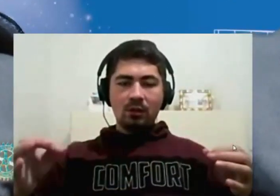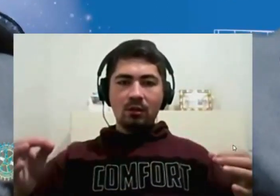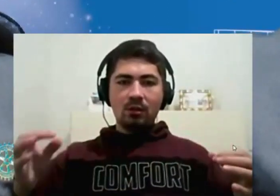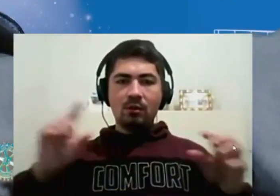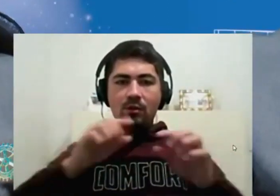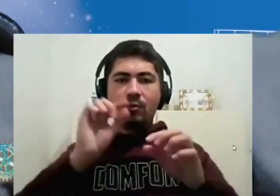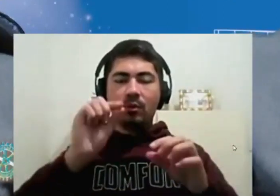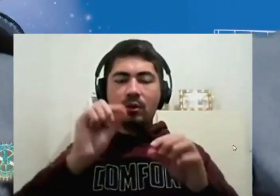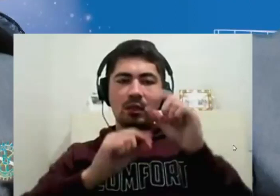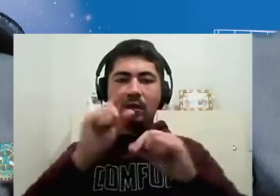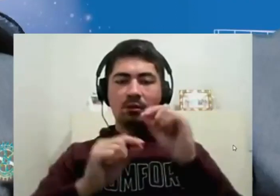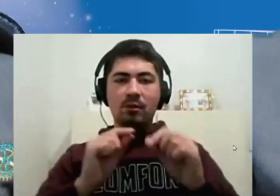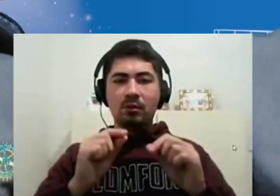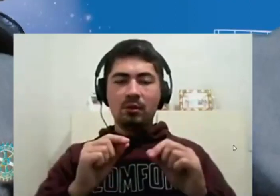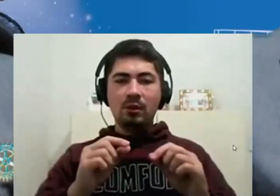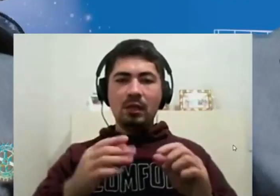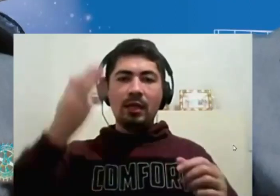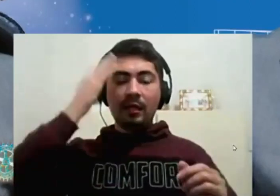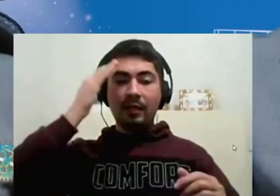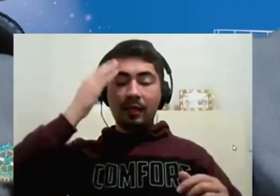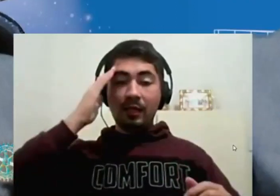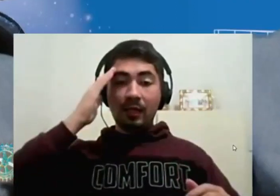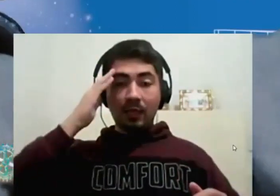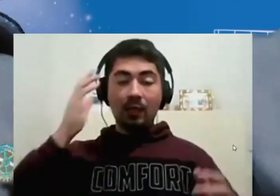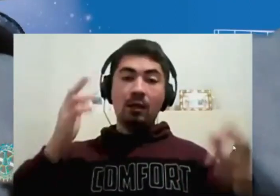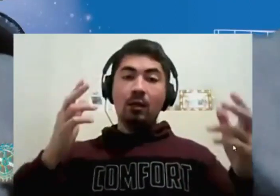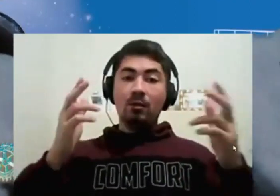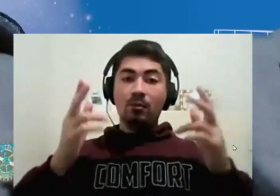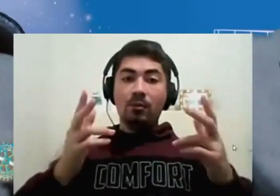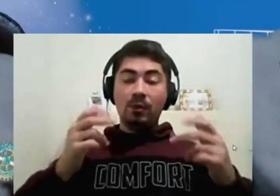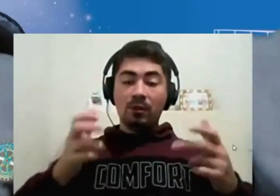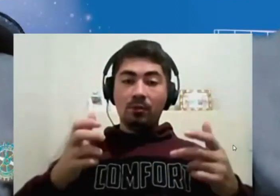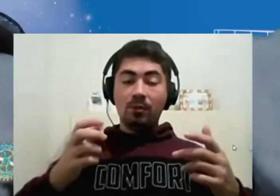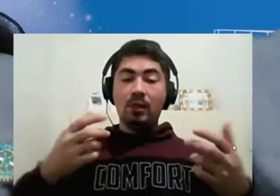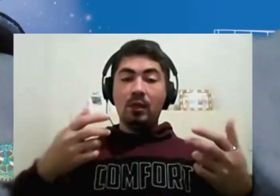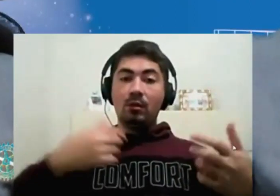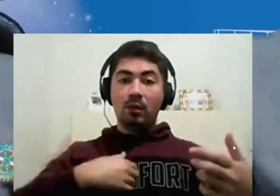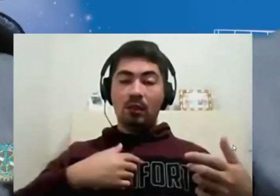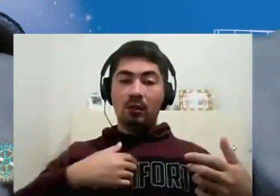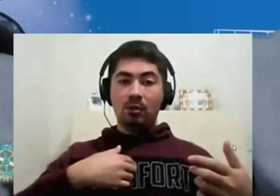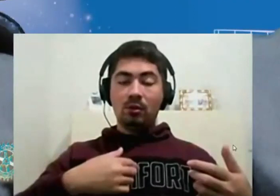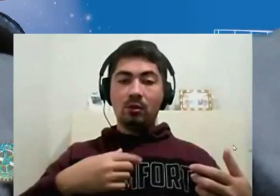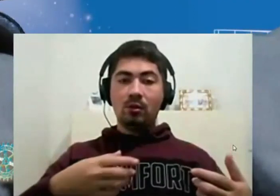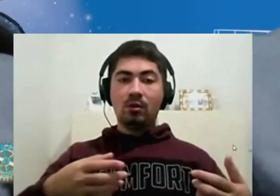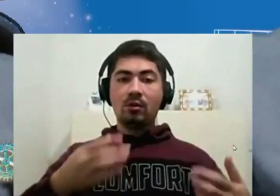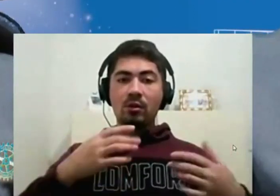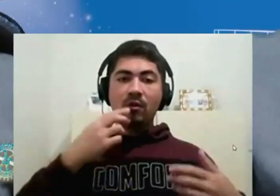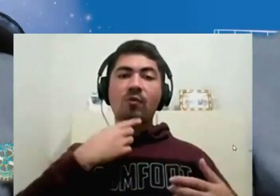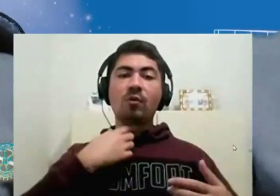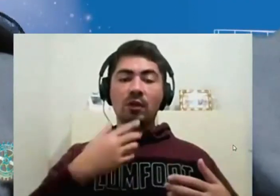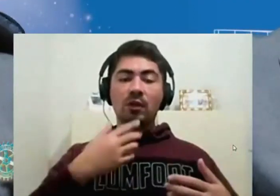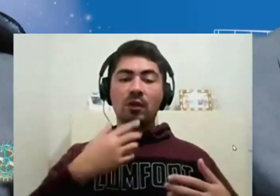Precisamos entender e sentir em nós mesmos o benefício de servir.